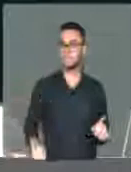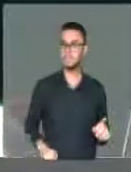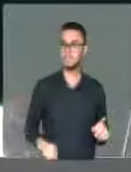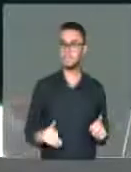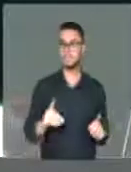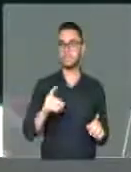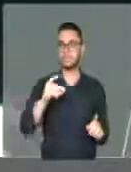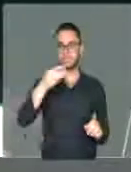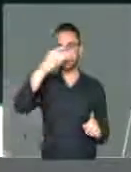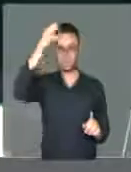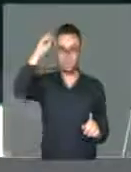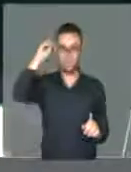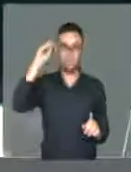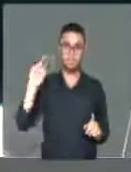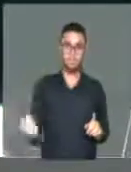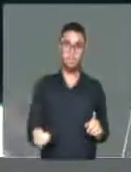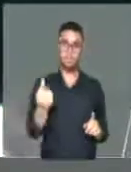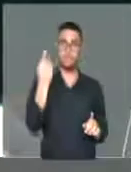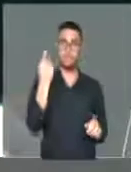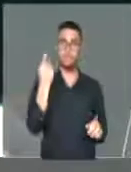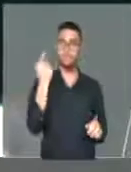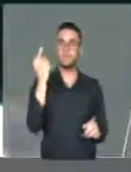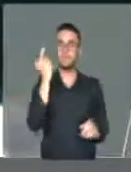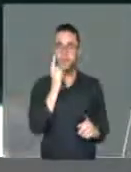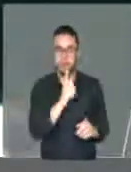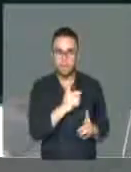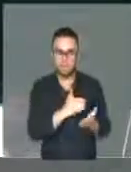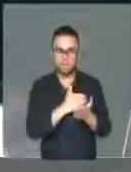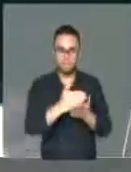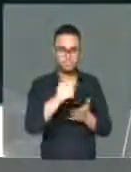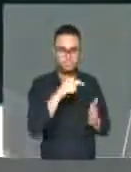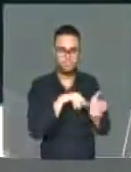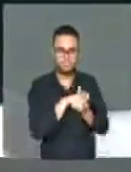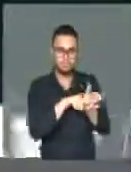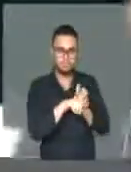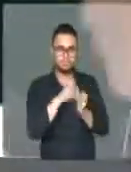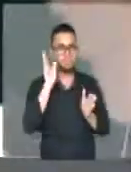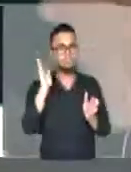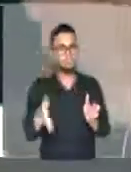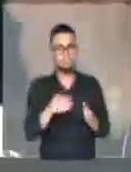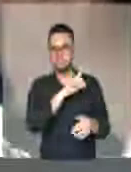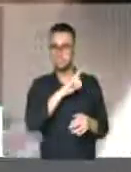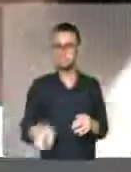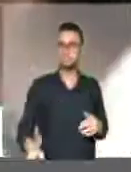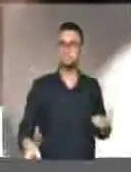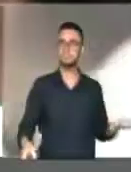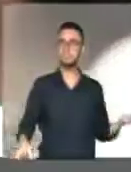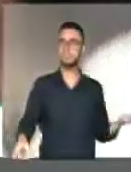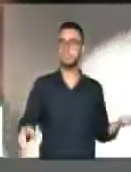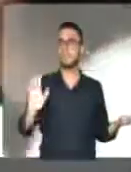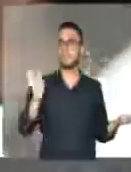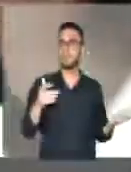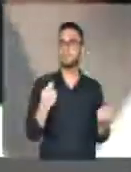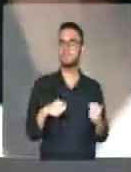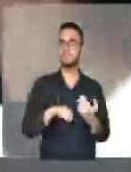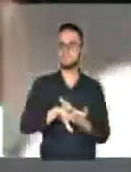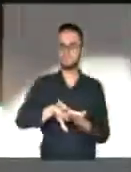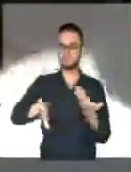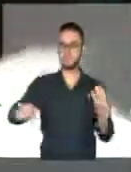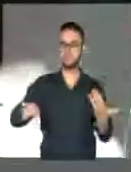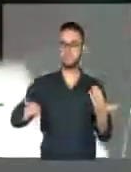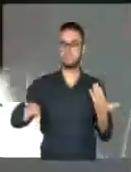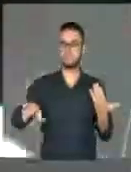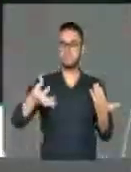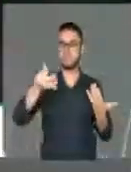o único que, para iniciar a investigação, ele já é condenado. Ele tem que se afastar 6 meses do